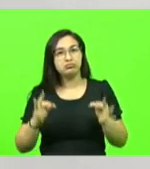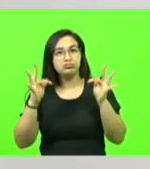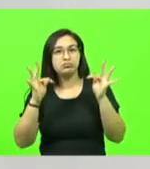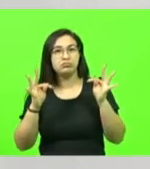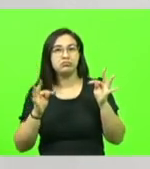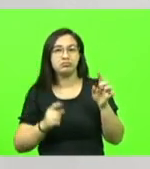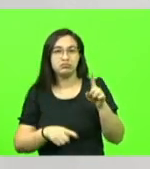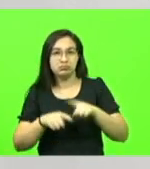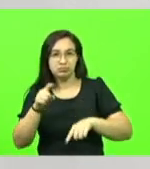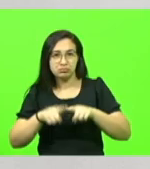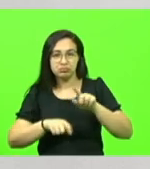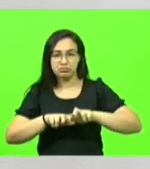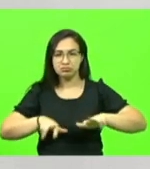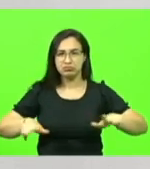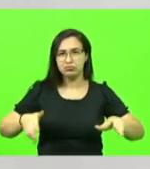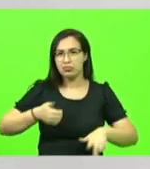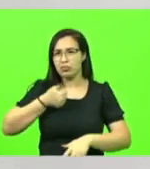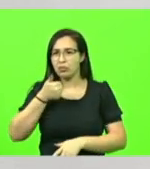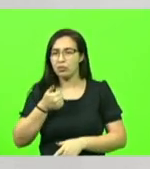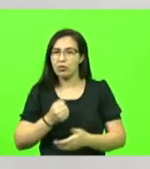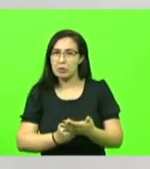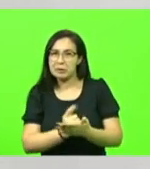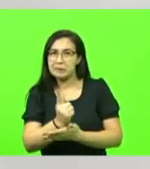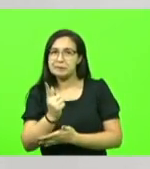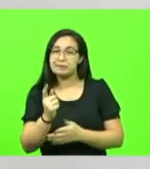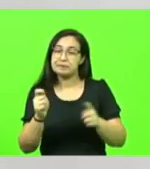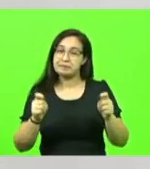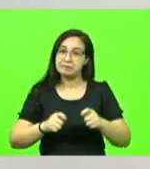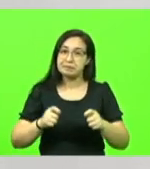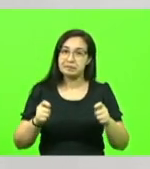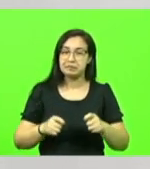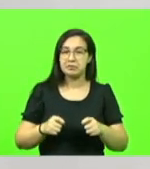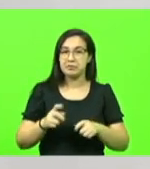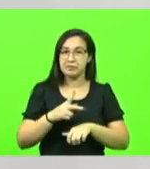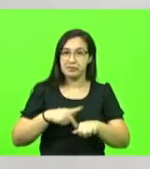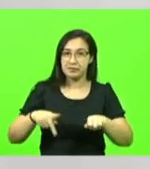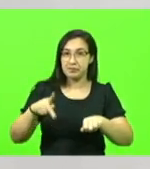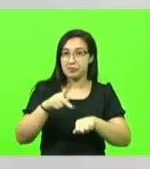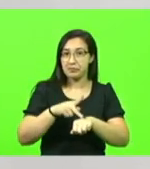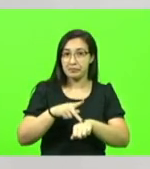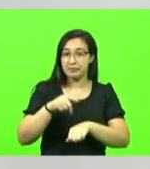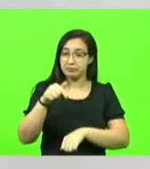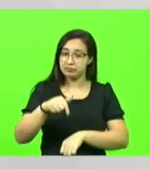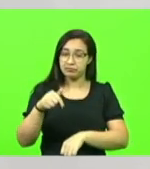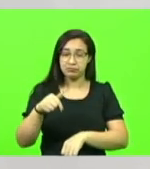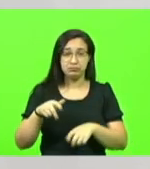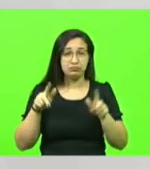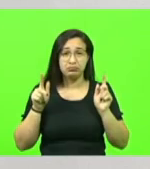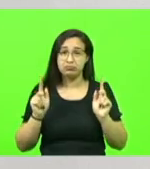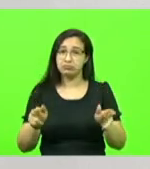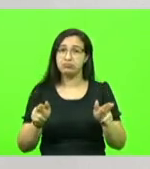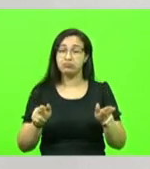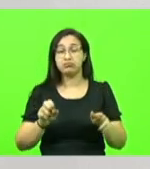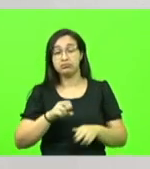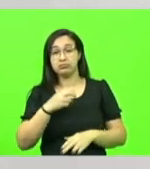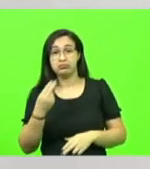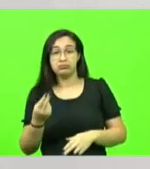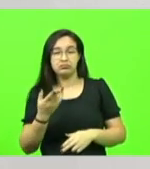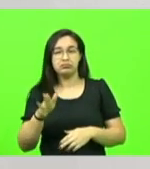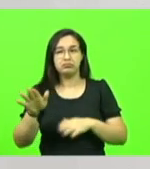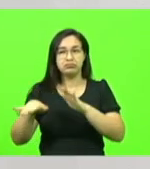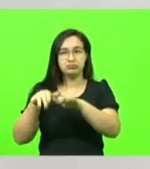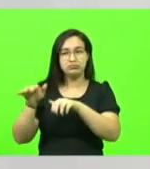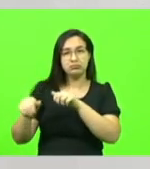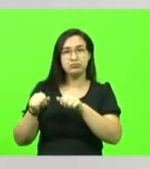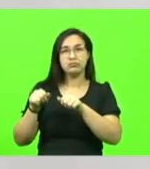equipamentos, em fazer melhor aquilo que ela se dedica. Com um país, também não é diferente. Ou esse país coloca mais braços